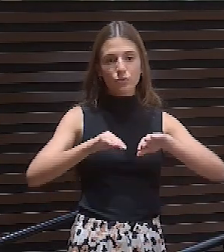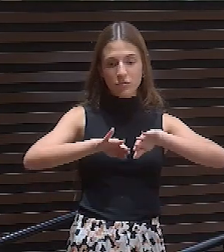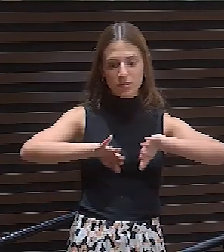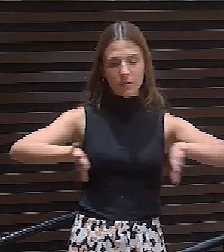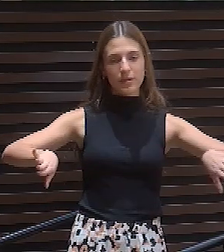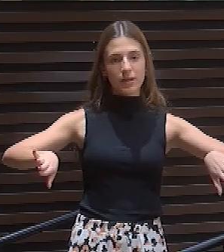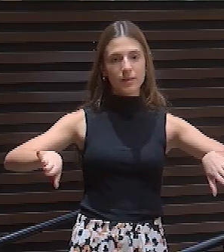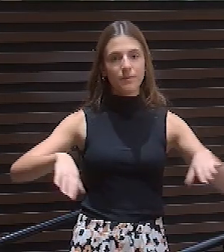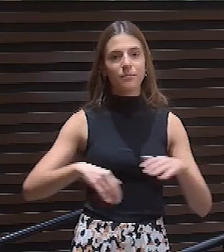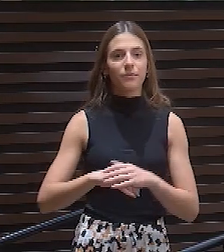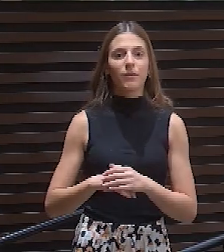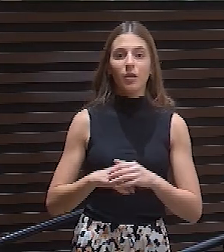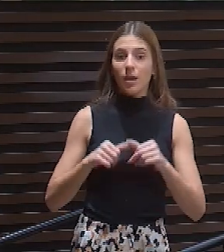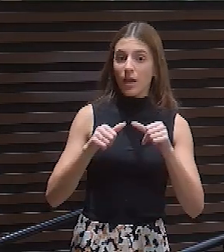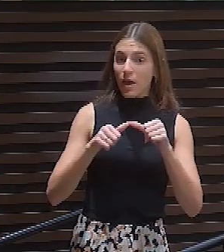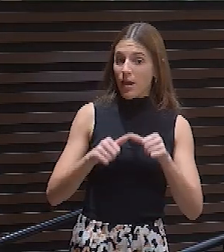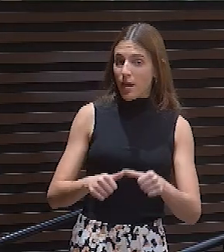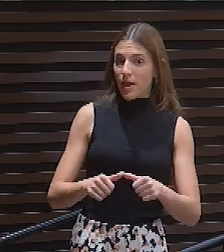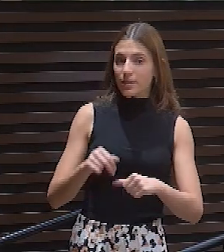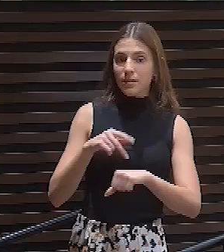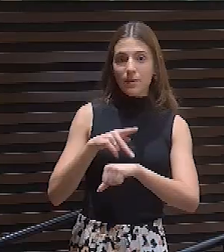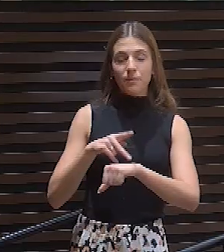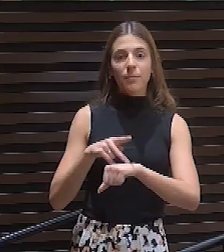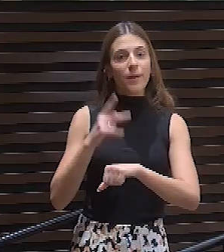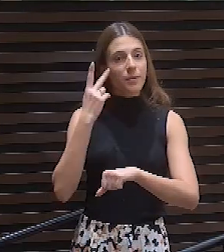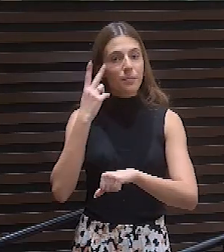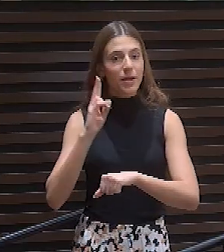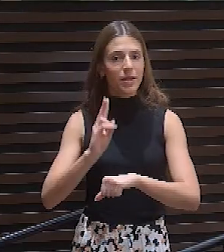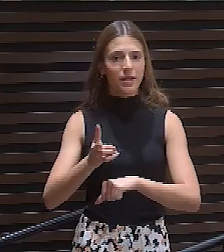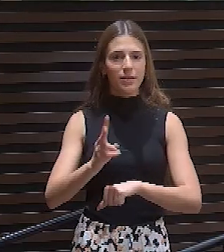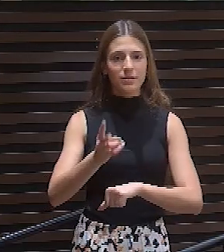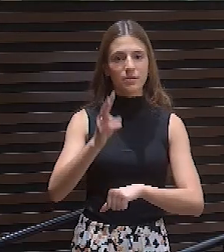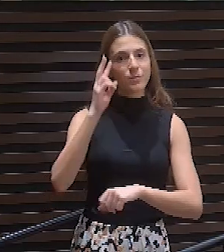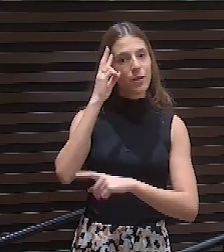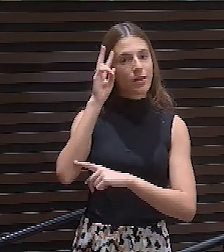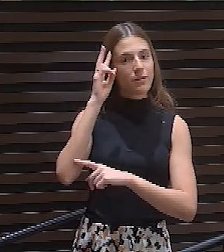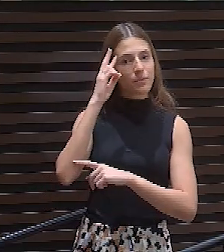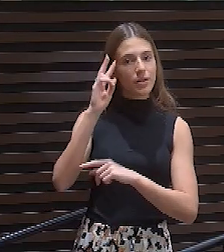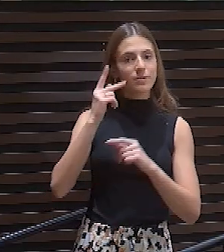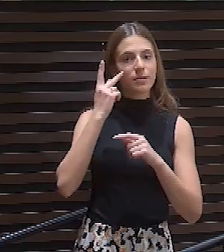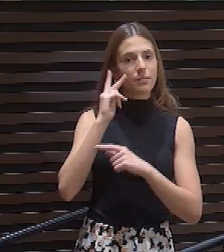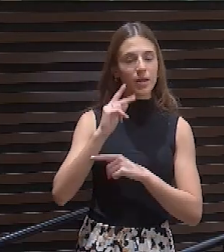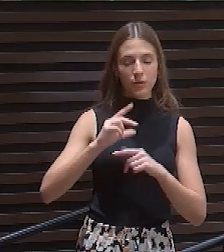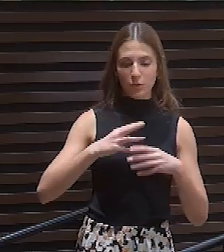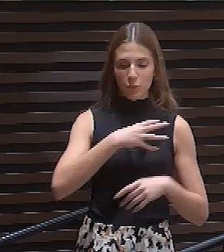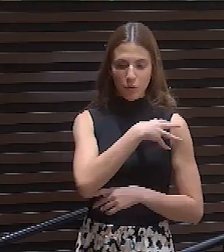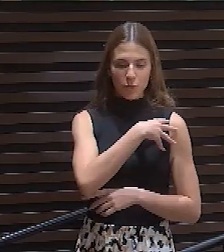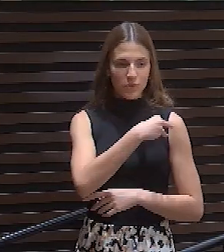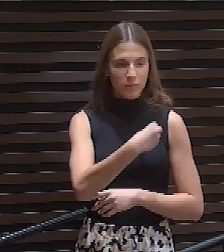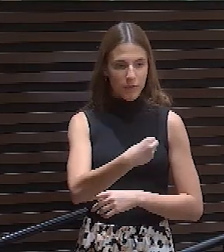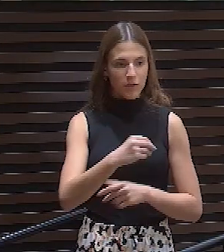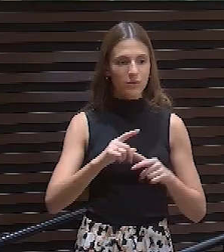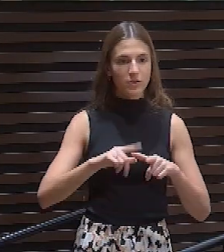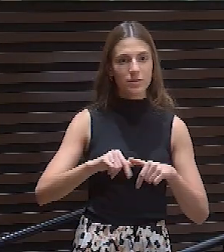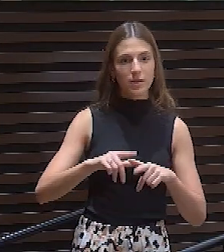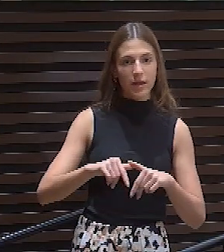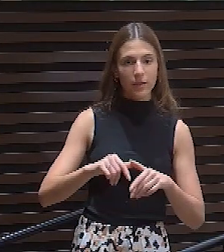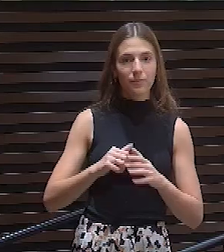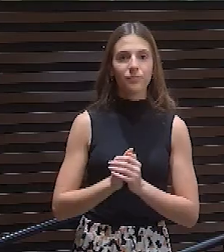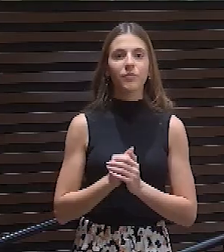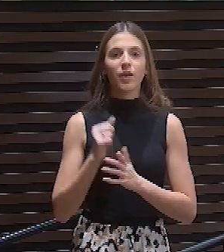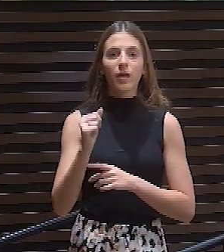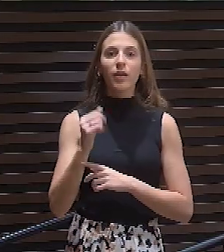Estas pedras serão para sempre por memorial aos filhos de Israel. Fizeram, pois, os filhos de